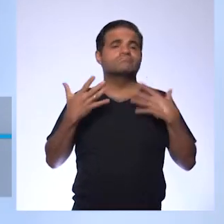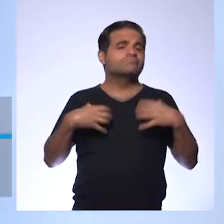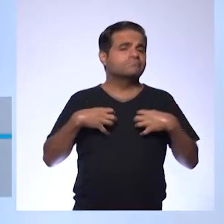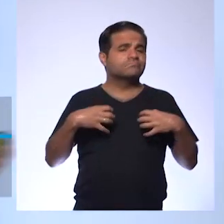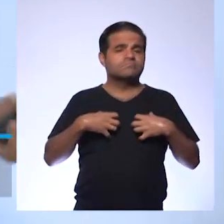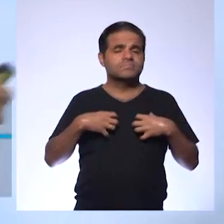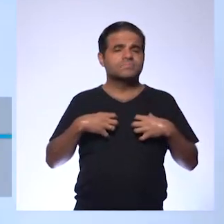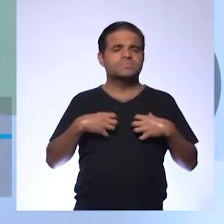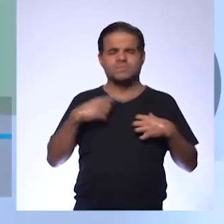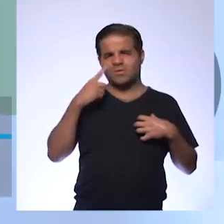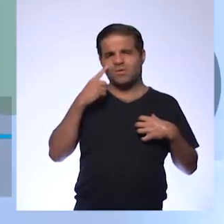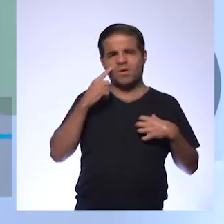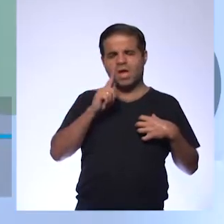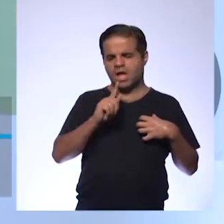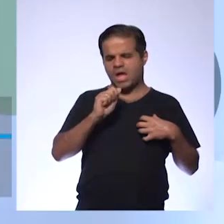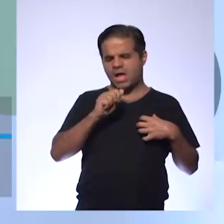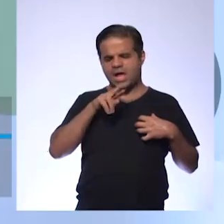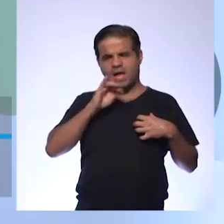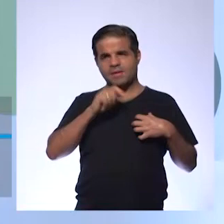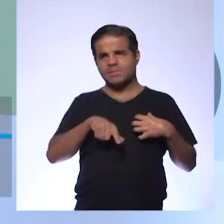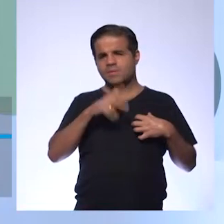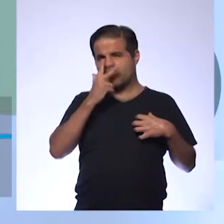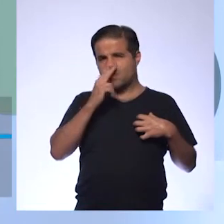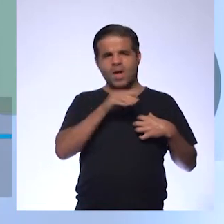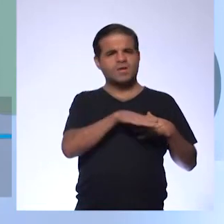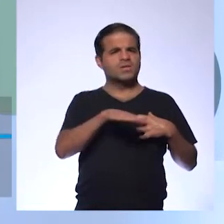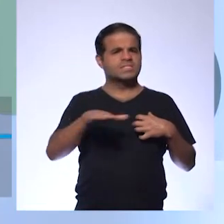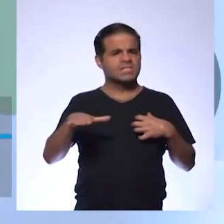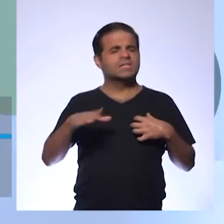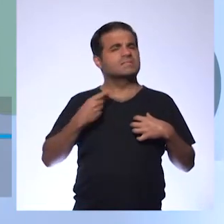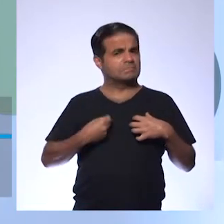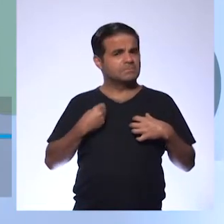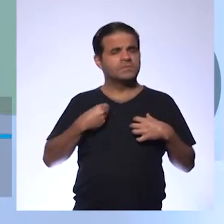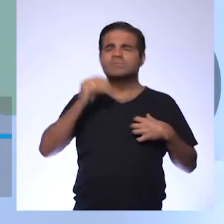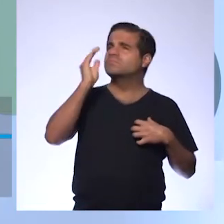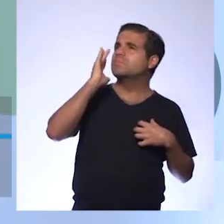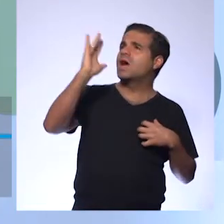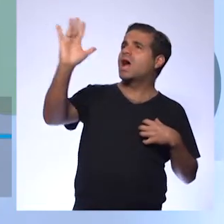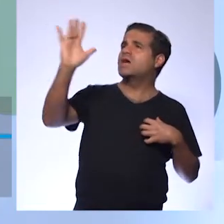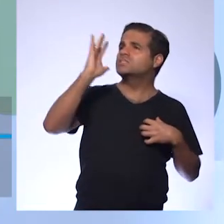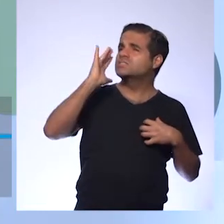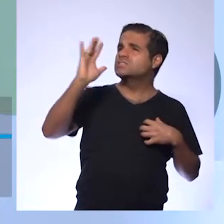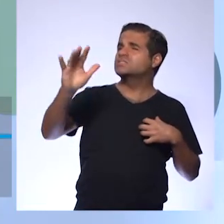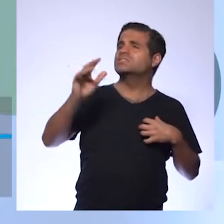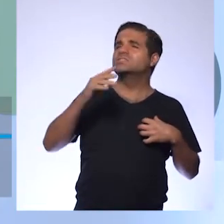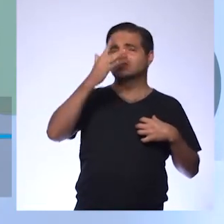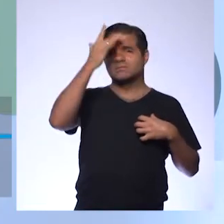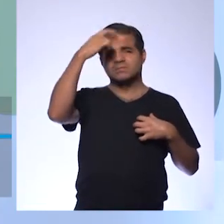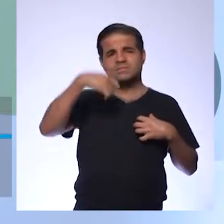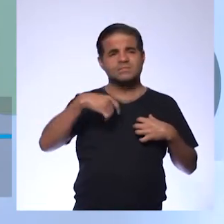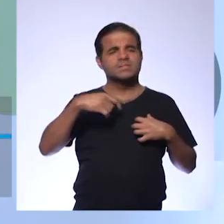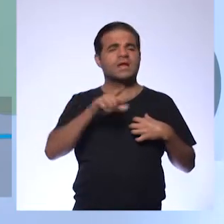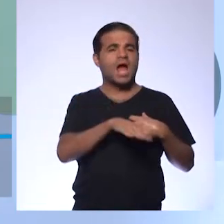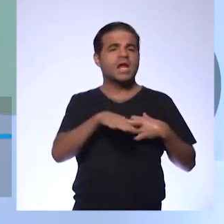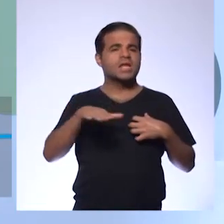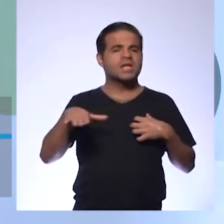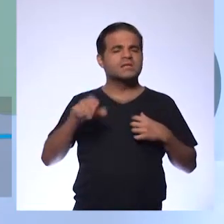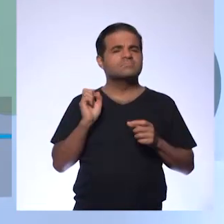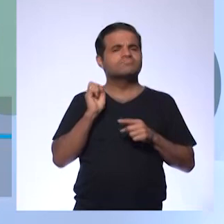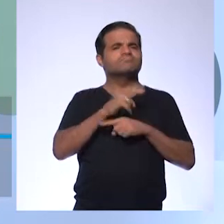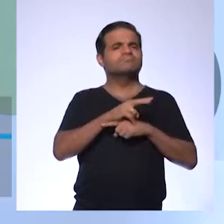que sentido. o Gabriel está Claro, falando. por Eles estão favor. falando já. Acho que as crianças vivem isso, imaginam ser seus personagens preferidos. Ele acha que a criança